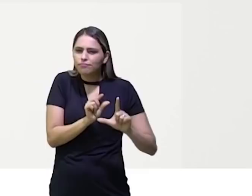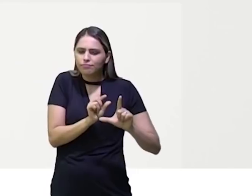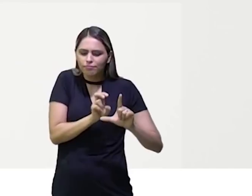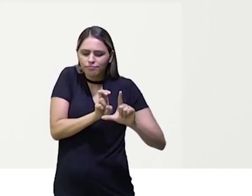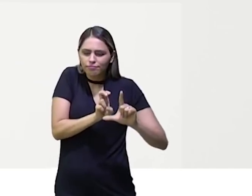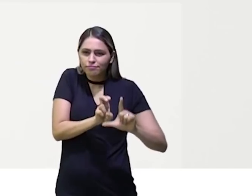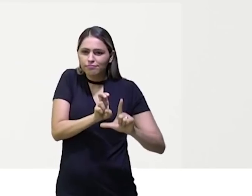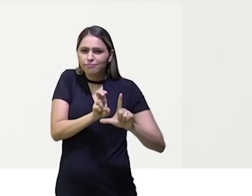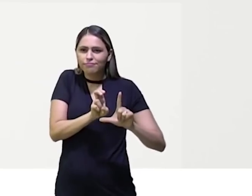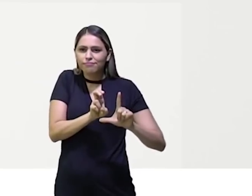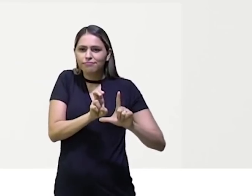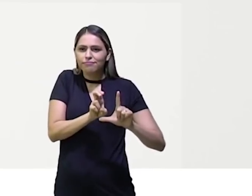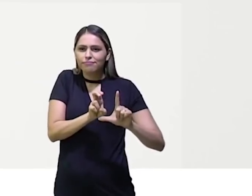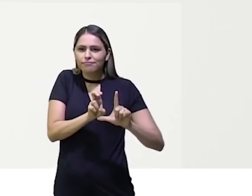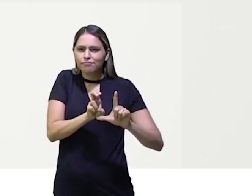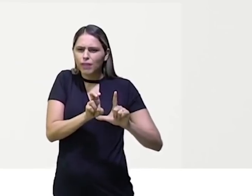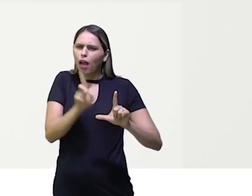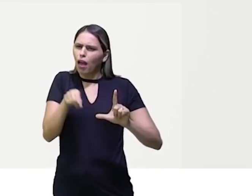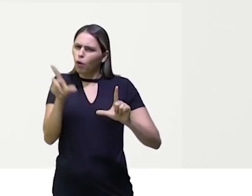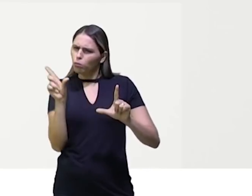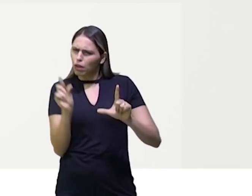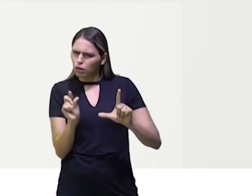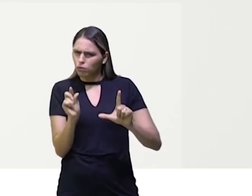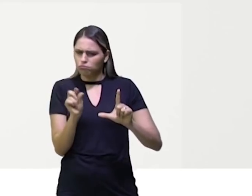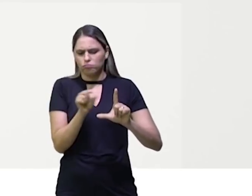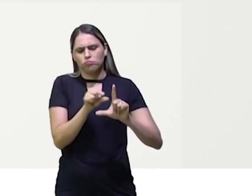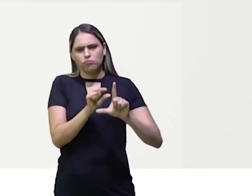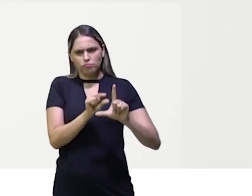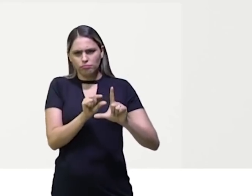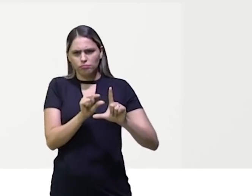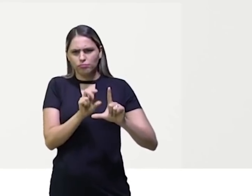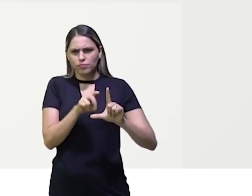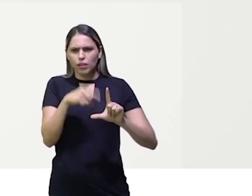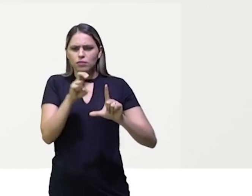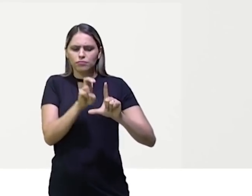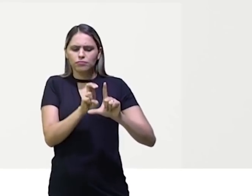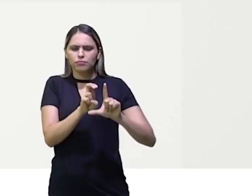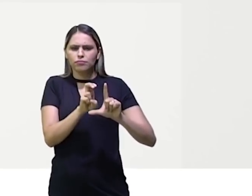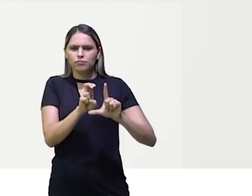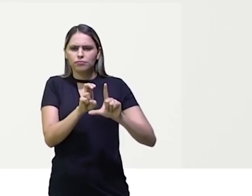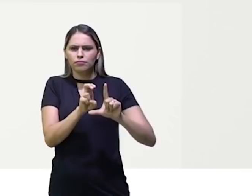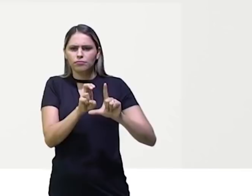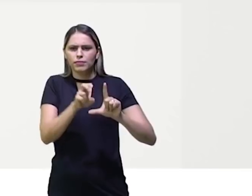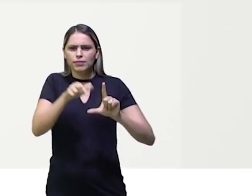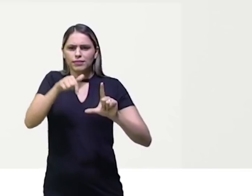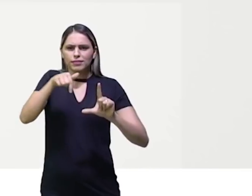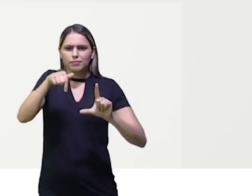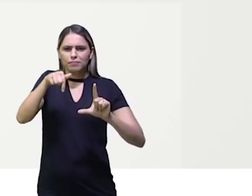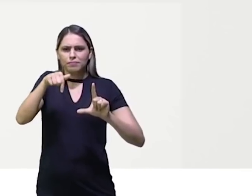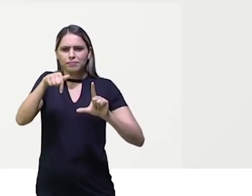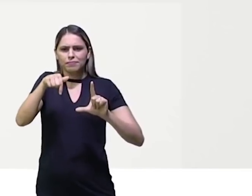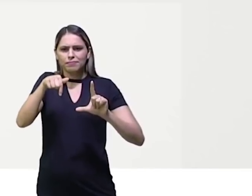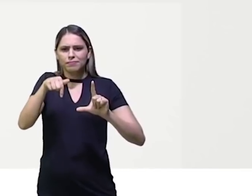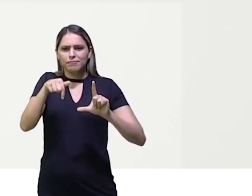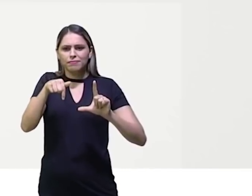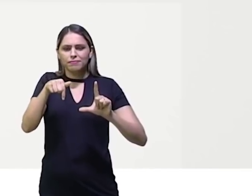5, o menor número que temos entre esses aqui. Depois, encontramos